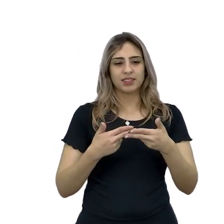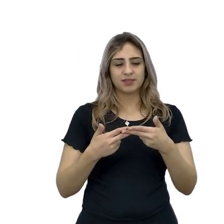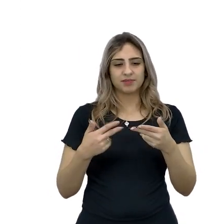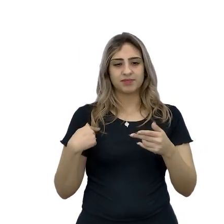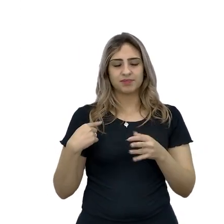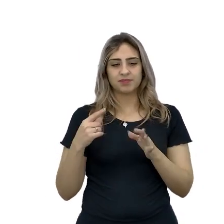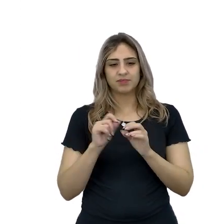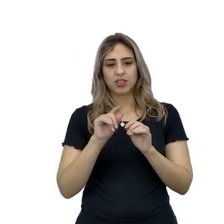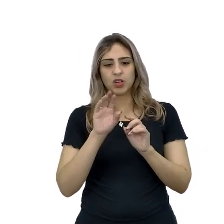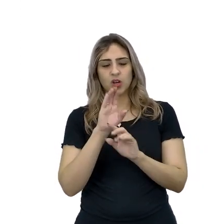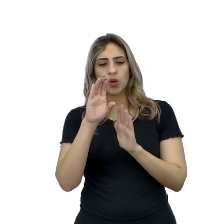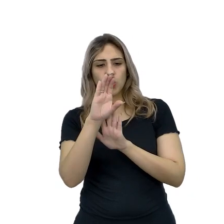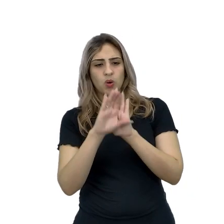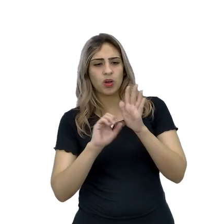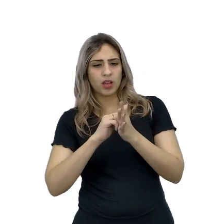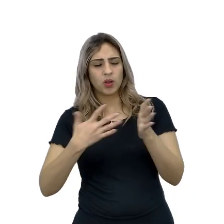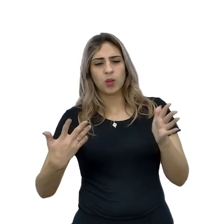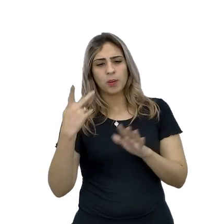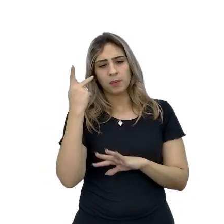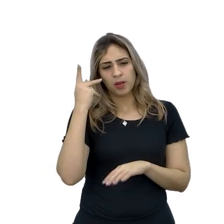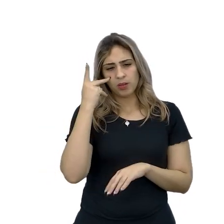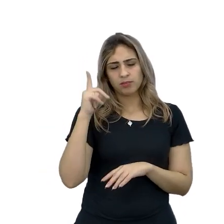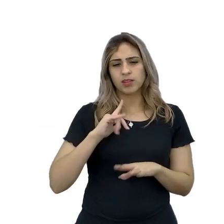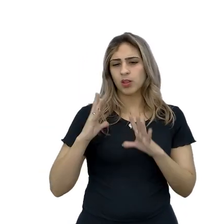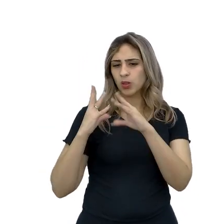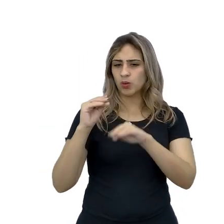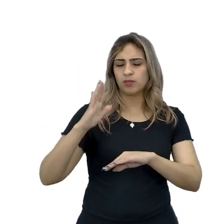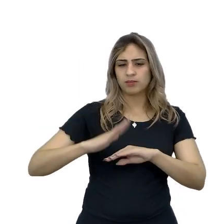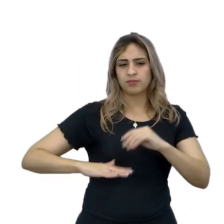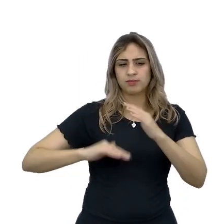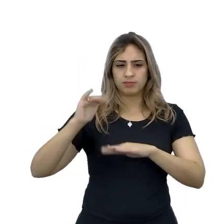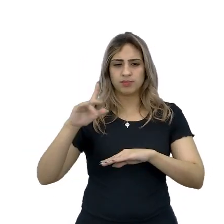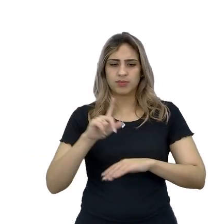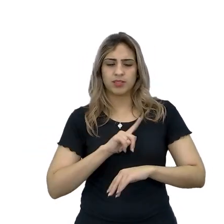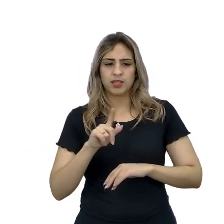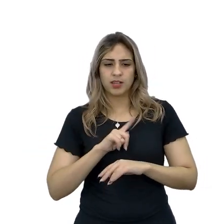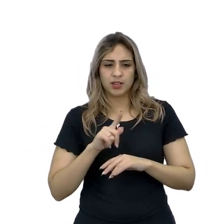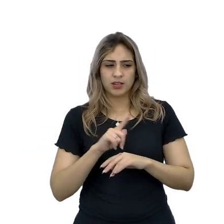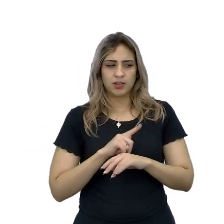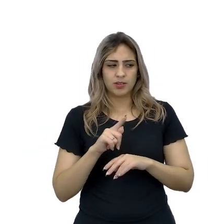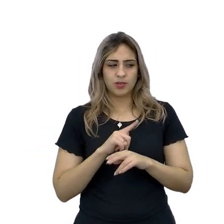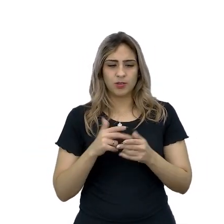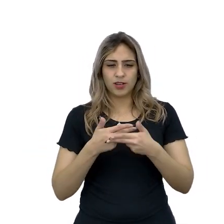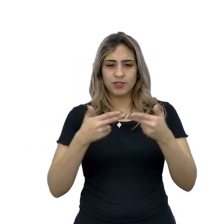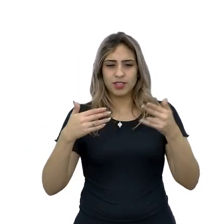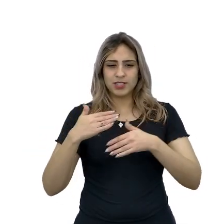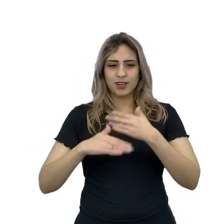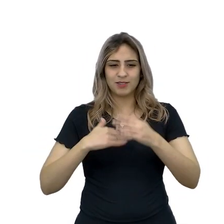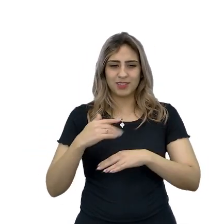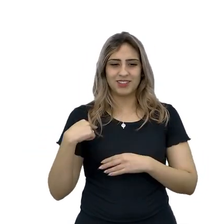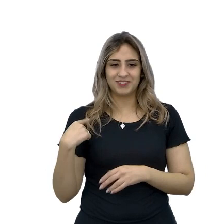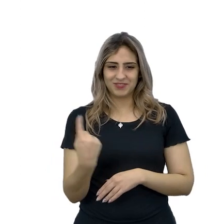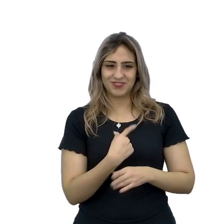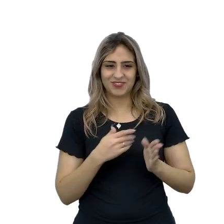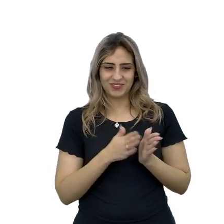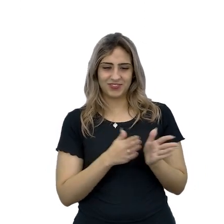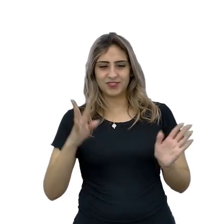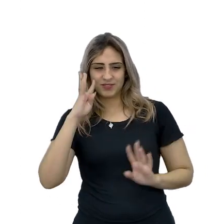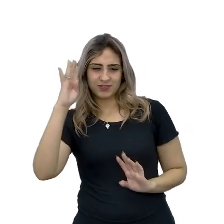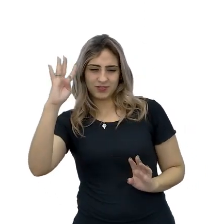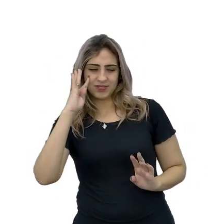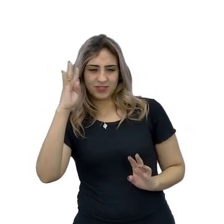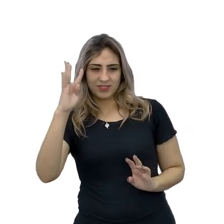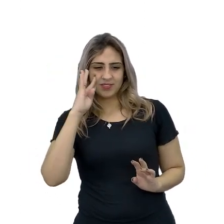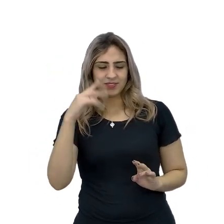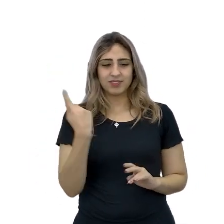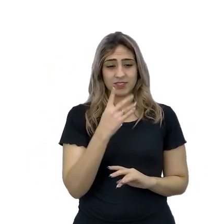também no currículo paulista, que tem todas as habilidades de todos os anos 7. E a próxima slide, gente, a gente